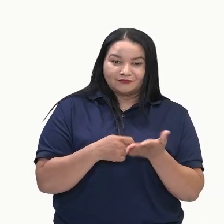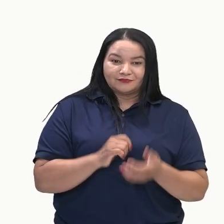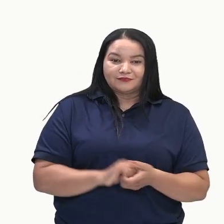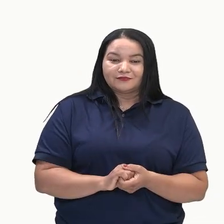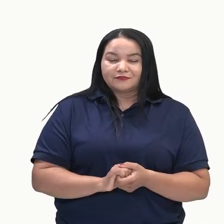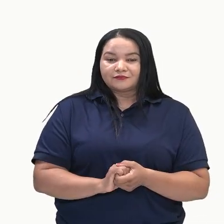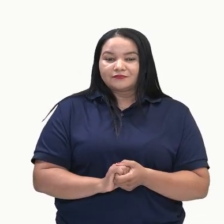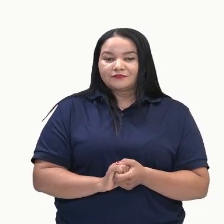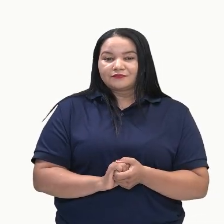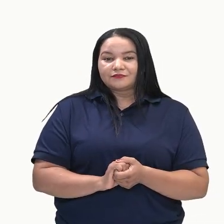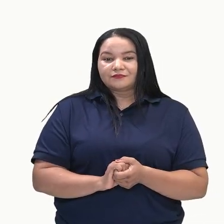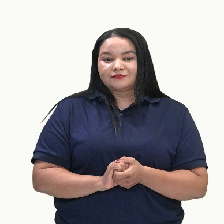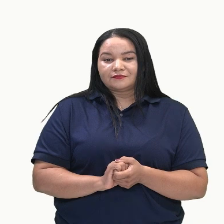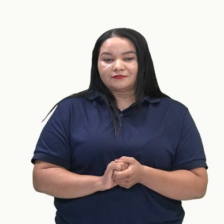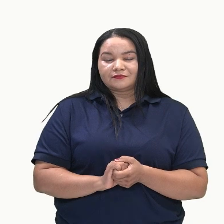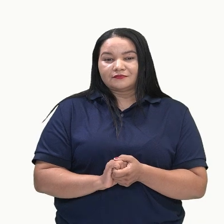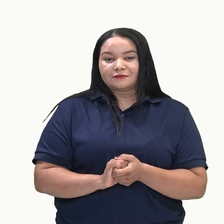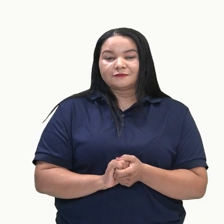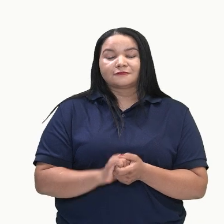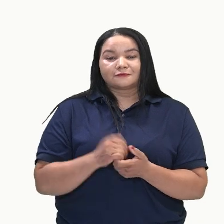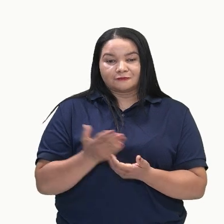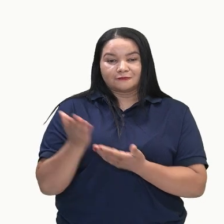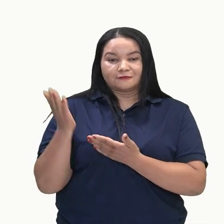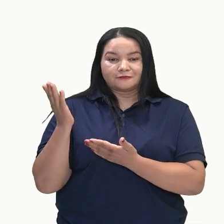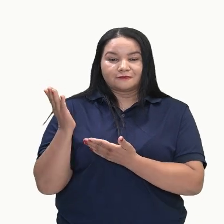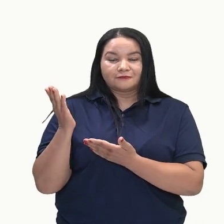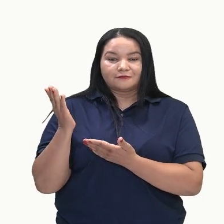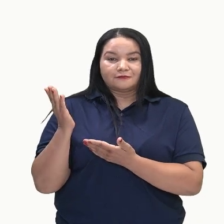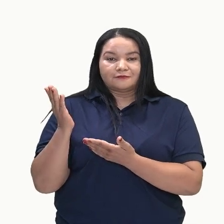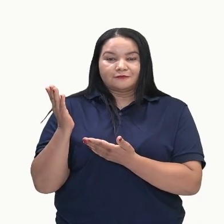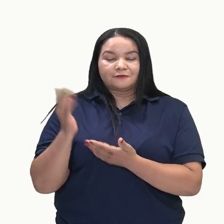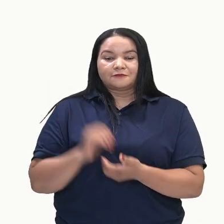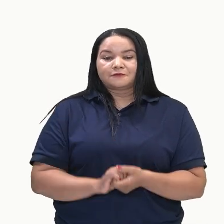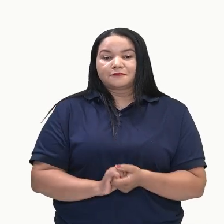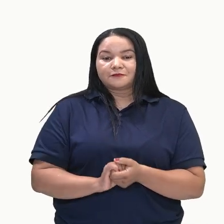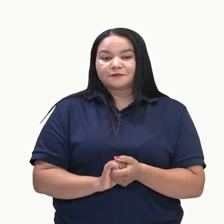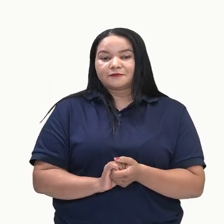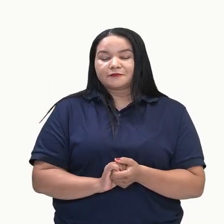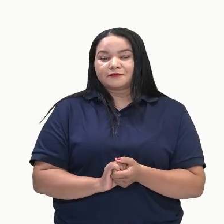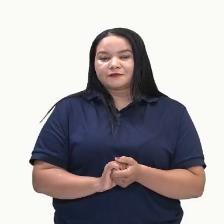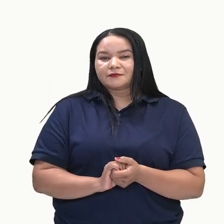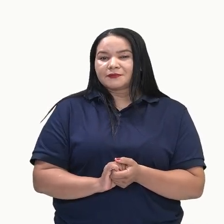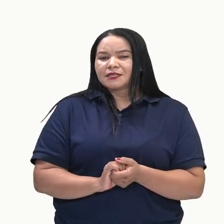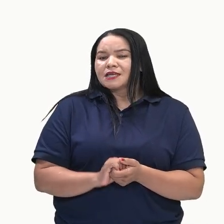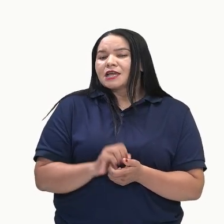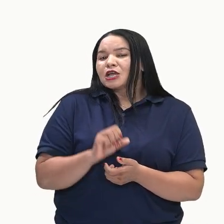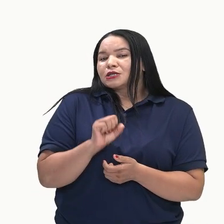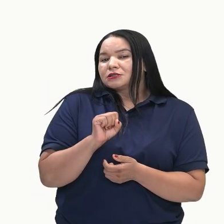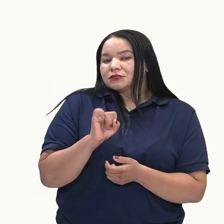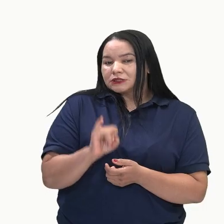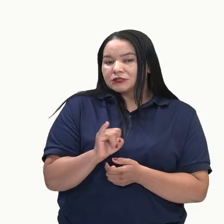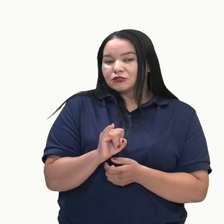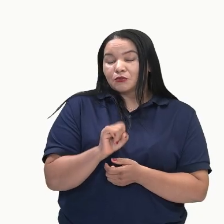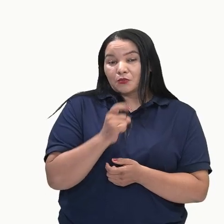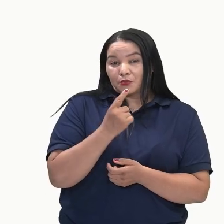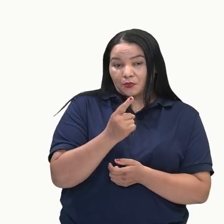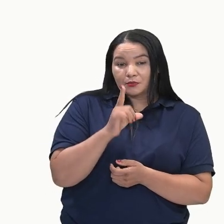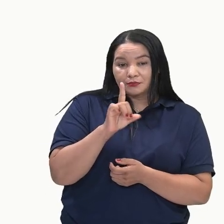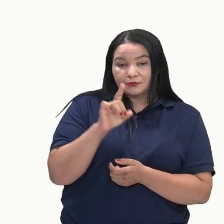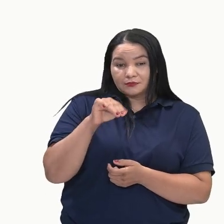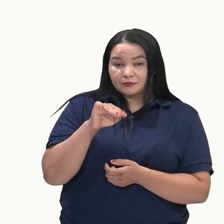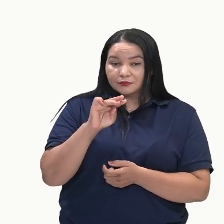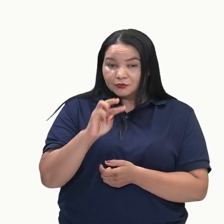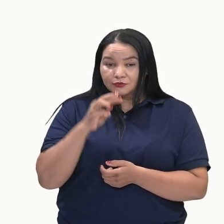bem? 1 decímetro cúbico é igual a 1 litro. Gente, se 1 decímetro cúbico é igual a